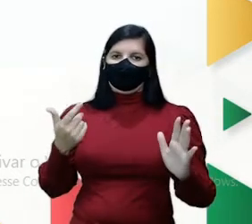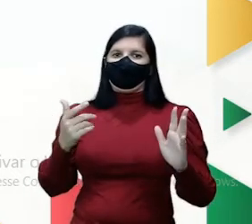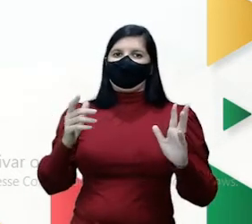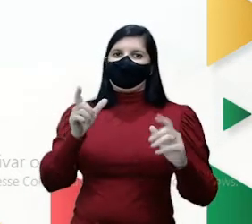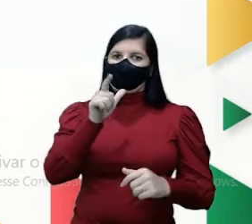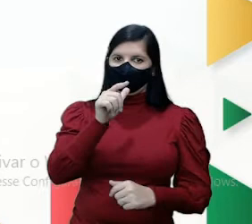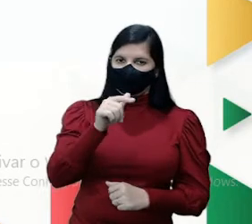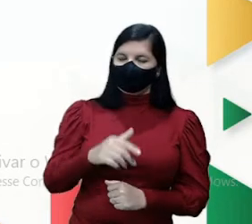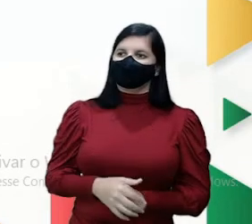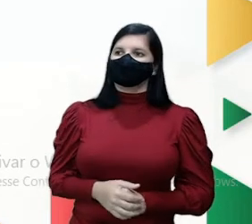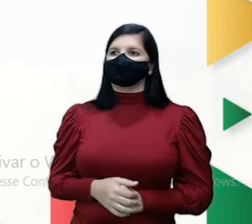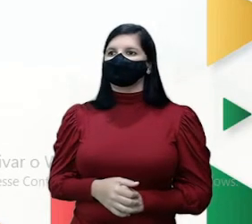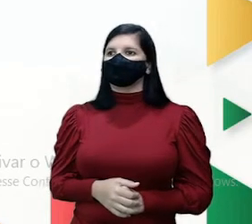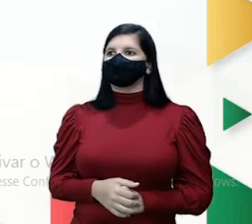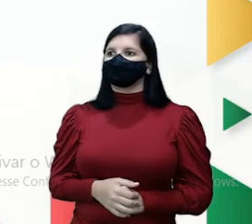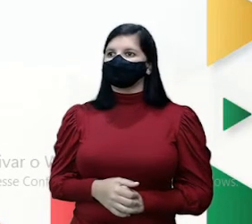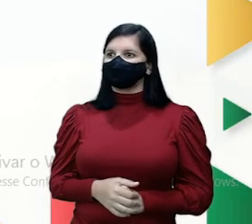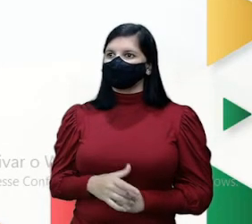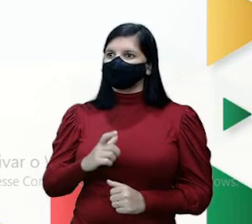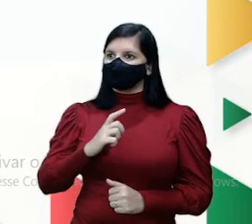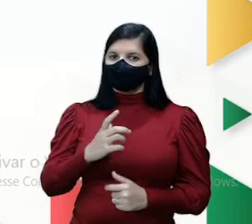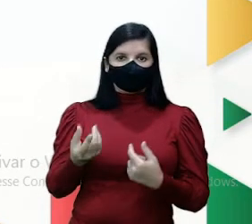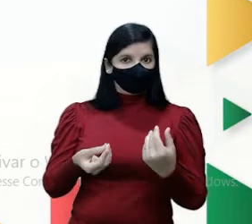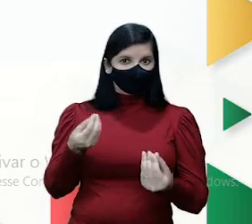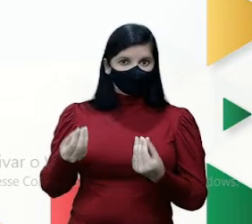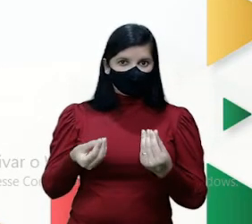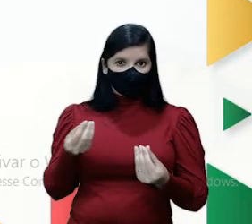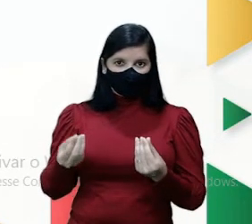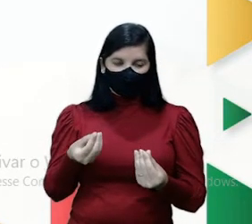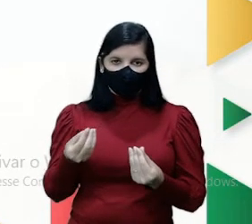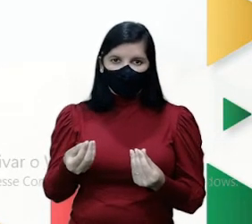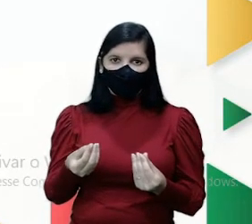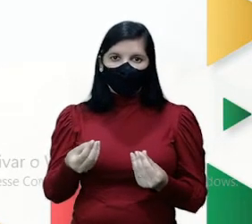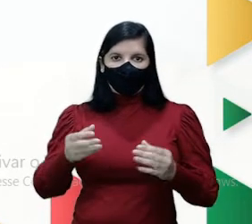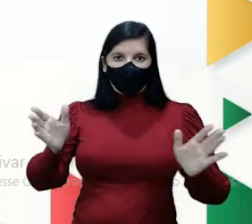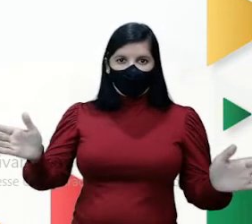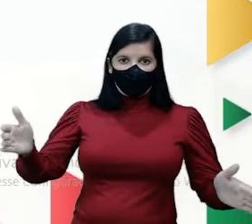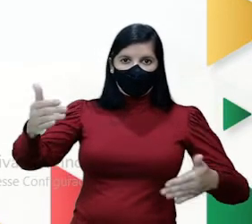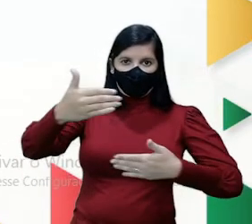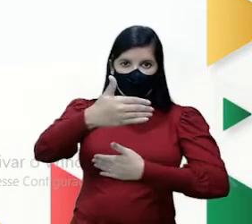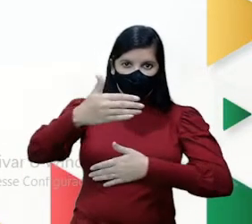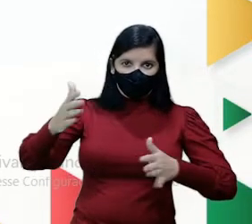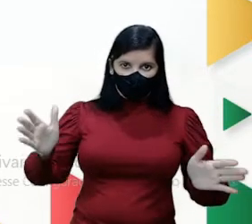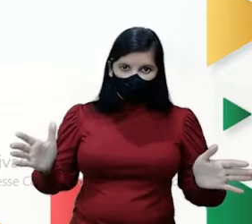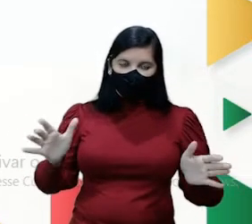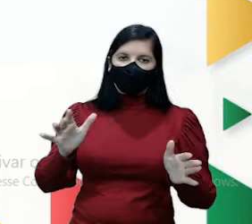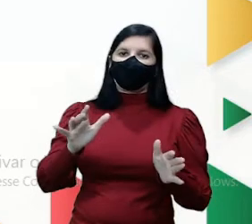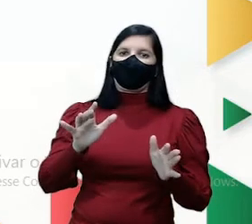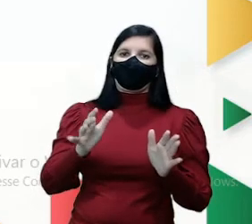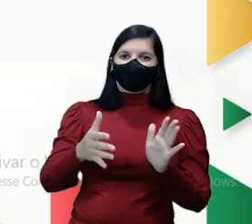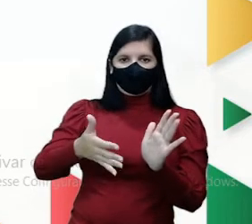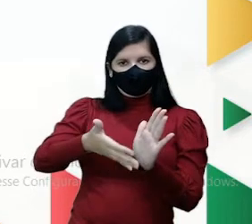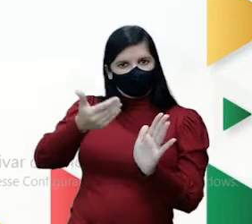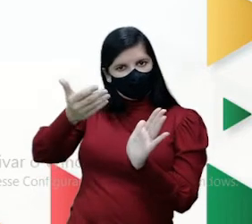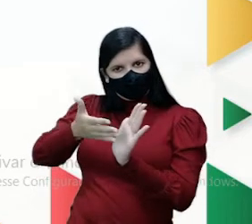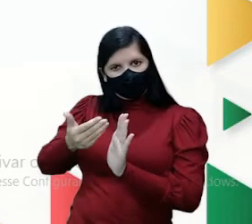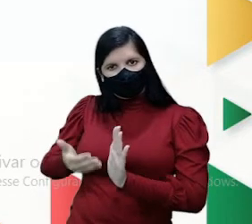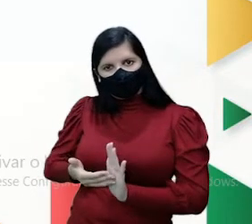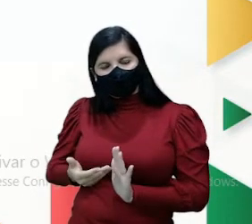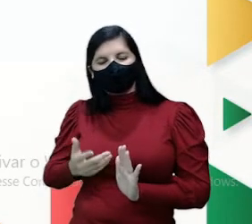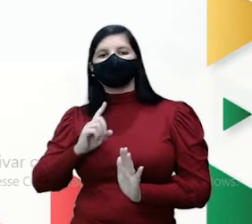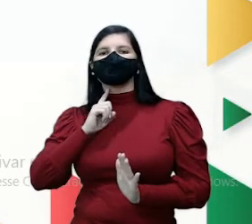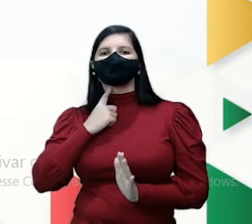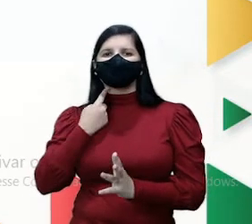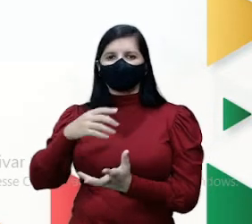água. Lá na decantação, que a gente chama nos tanques de decantação, os flocos de impurezas que